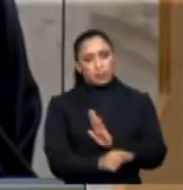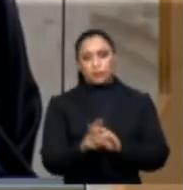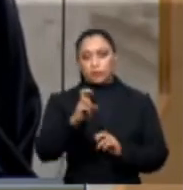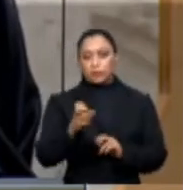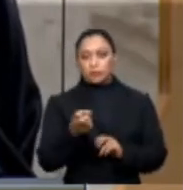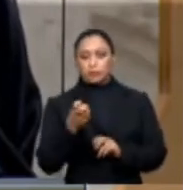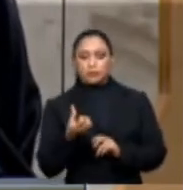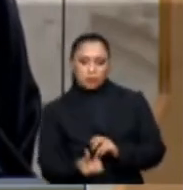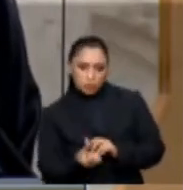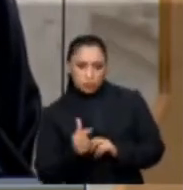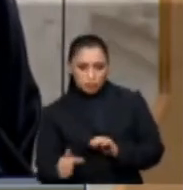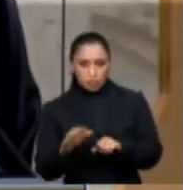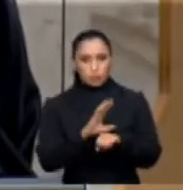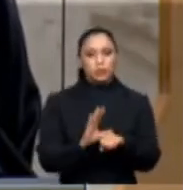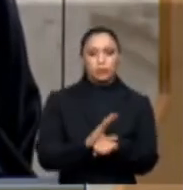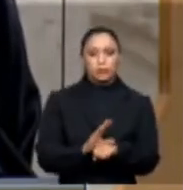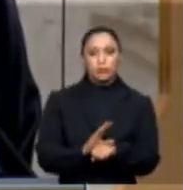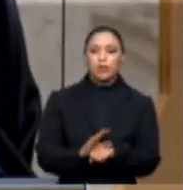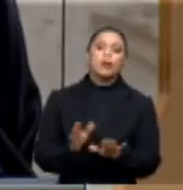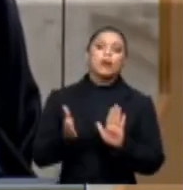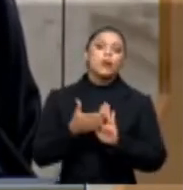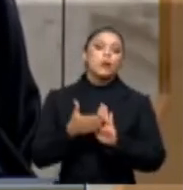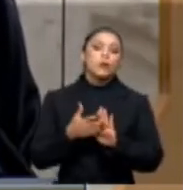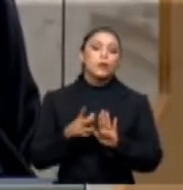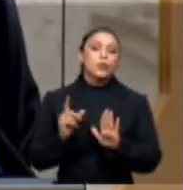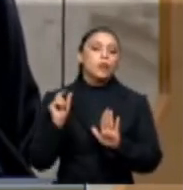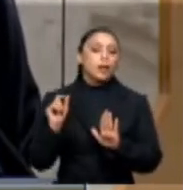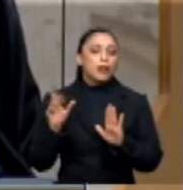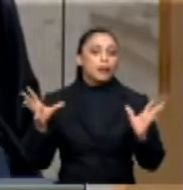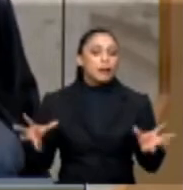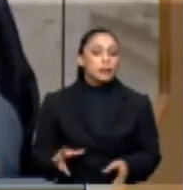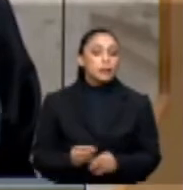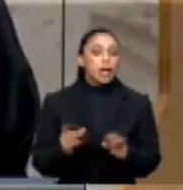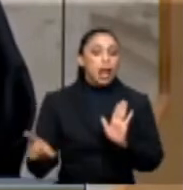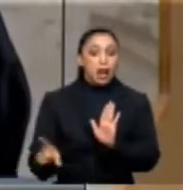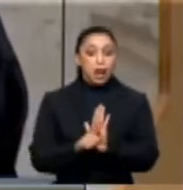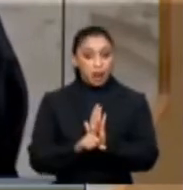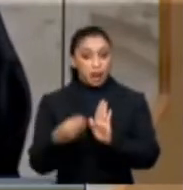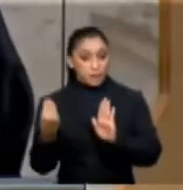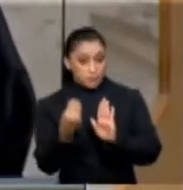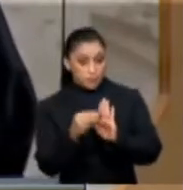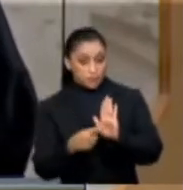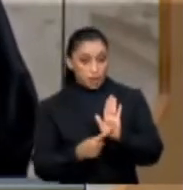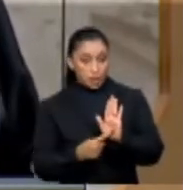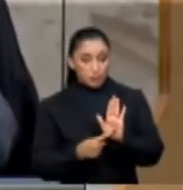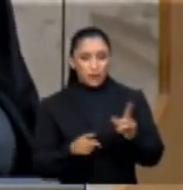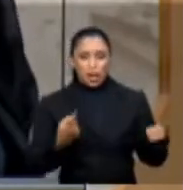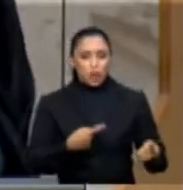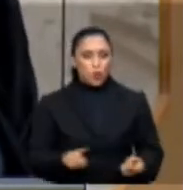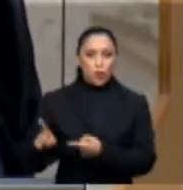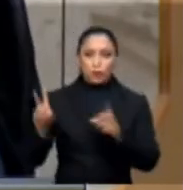7º da Constituição, sob o argumento, em síntese, que a lei impugnada versa